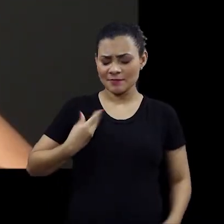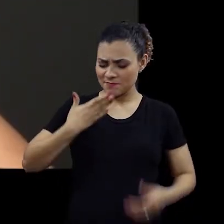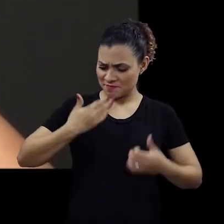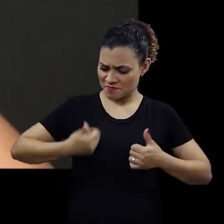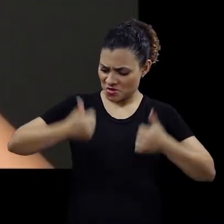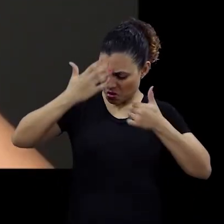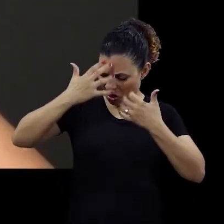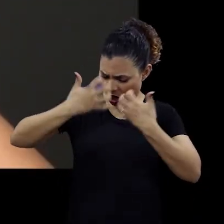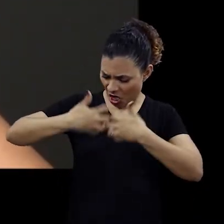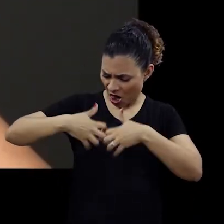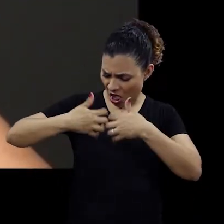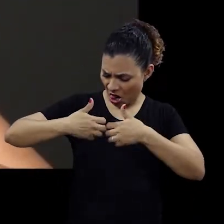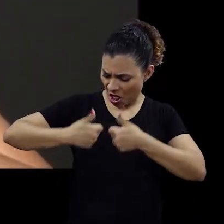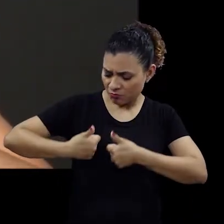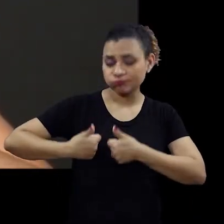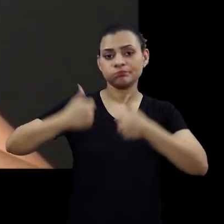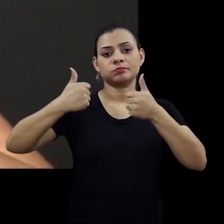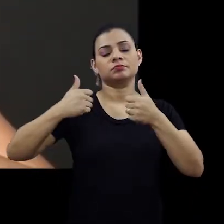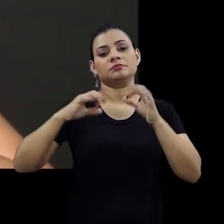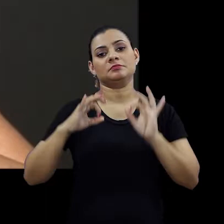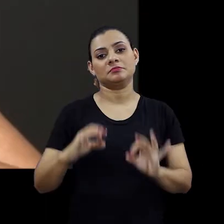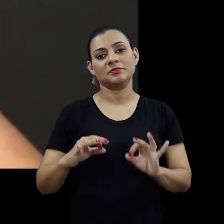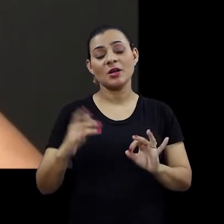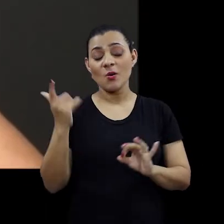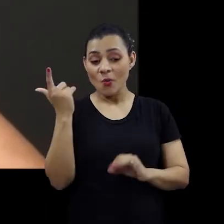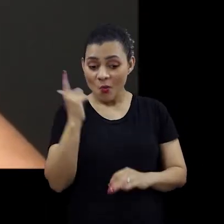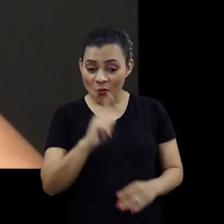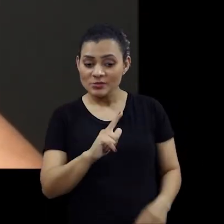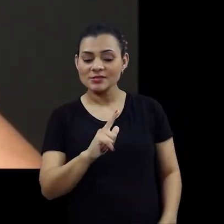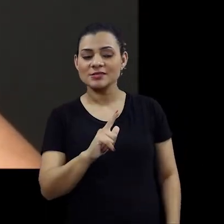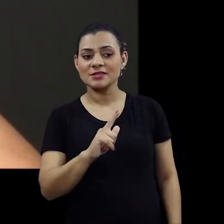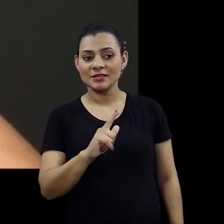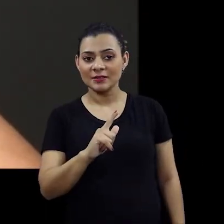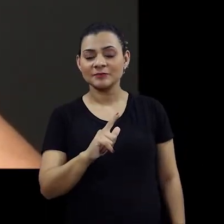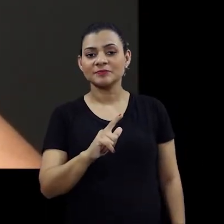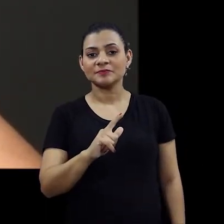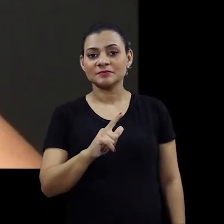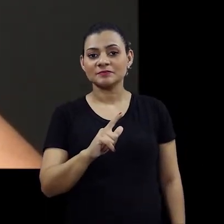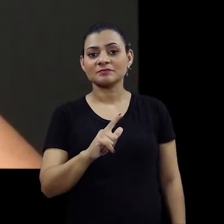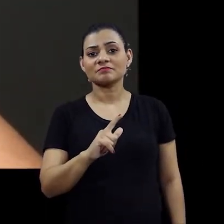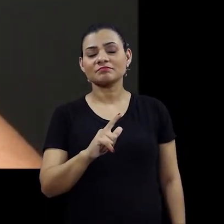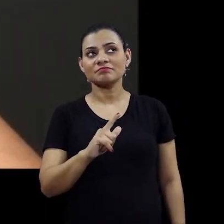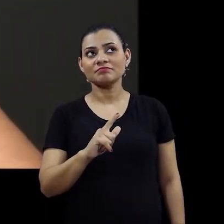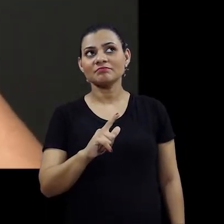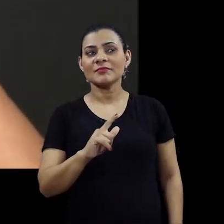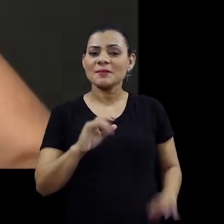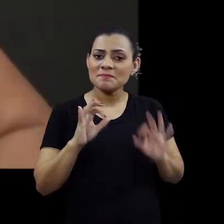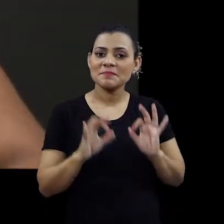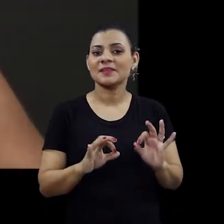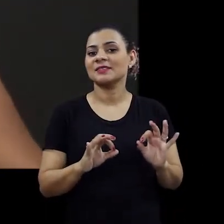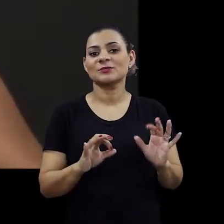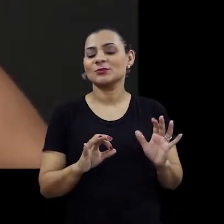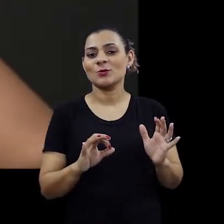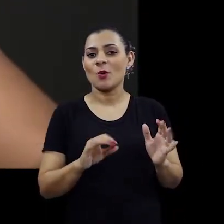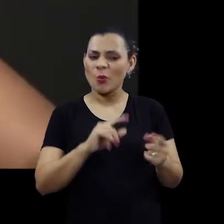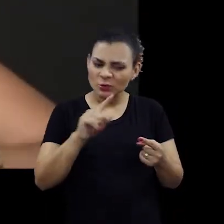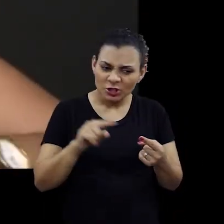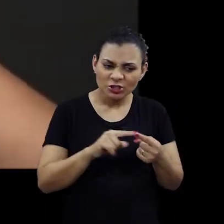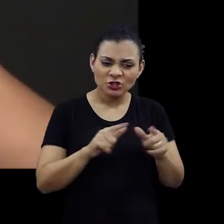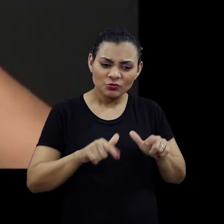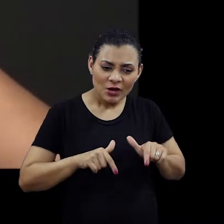me melhorou muito intelectualmente, me deu as condições, vamos dizer assim, as condições objetivas para